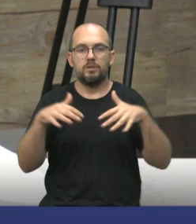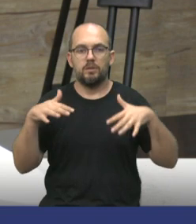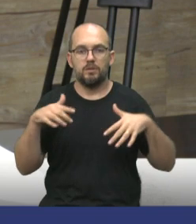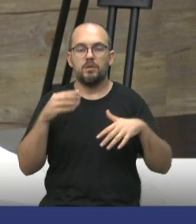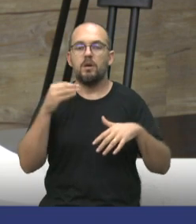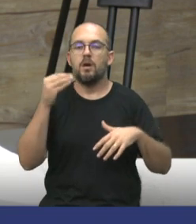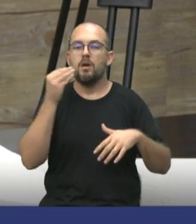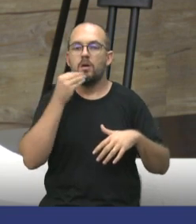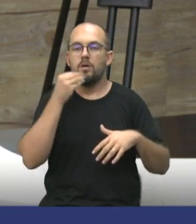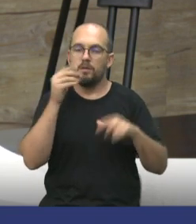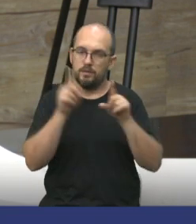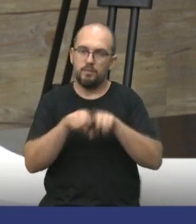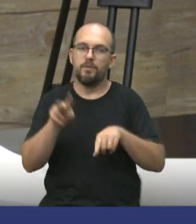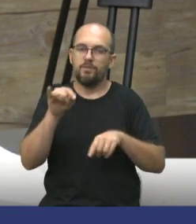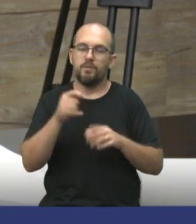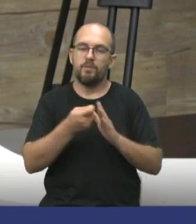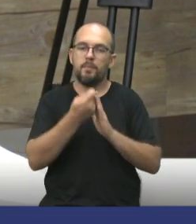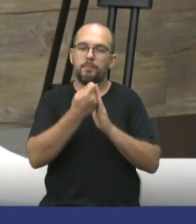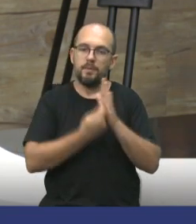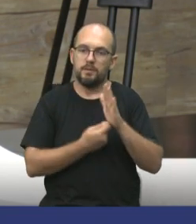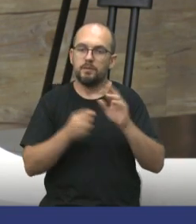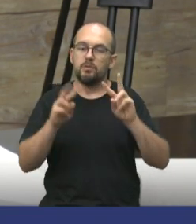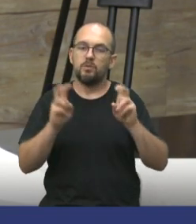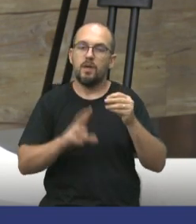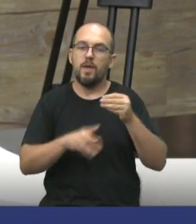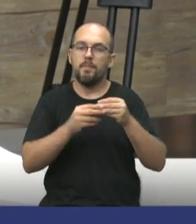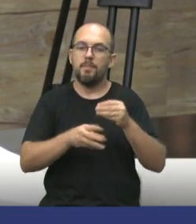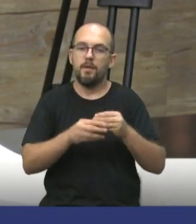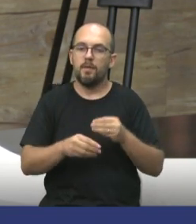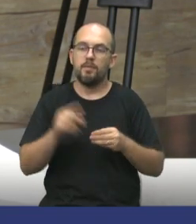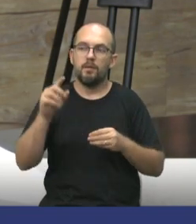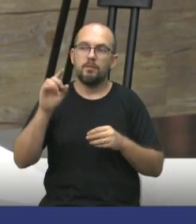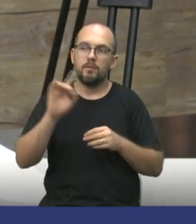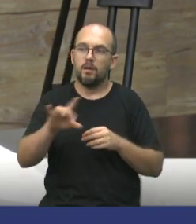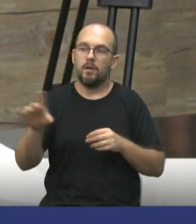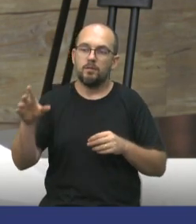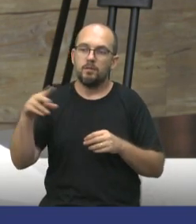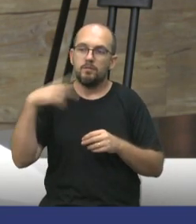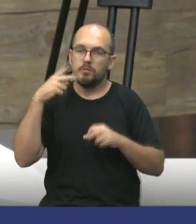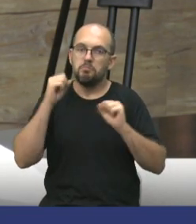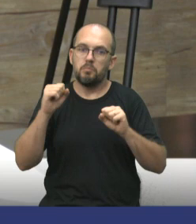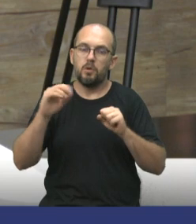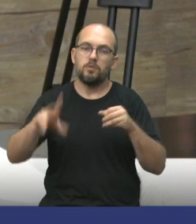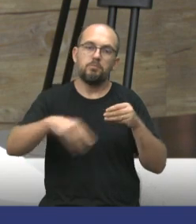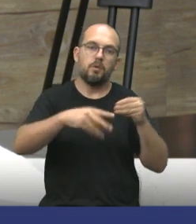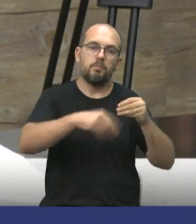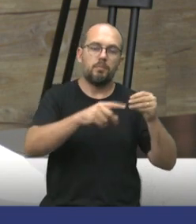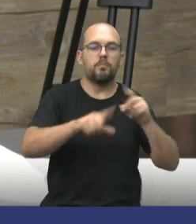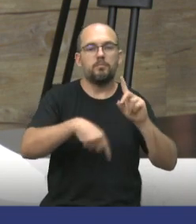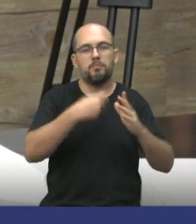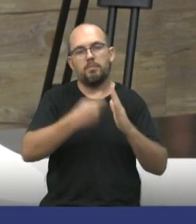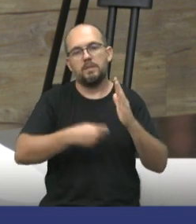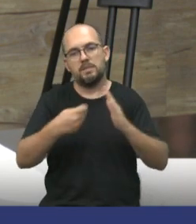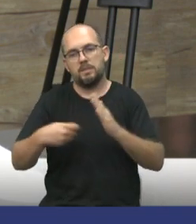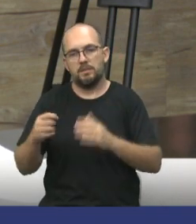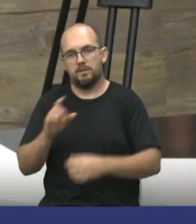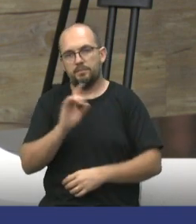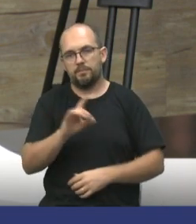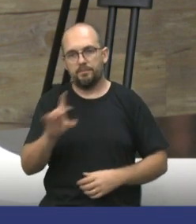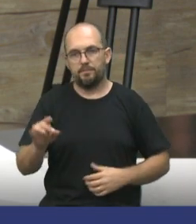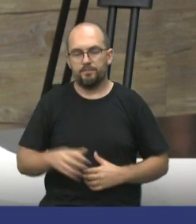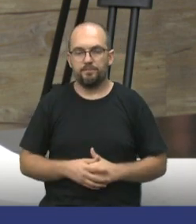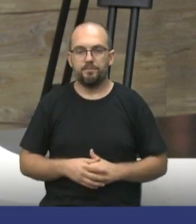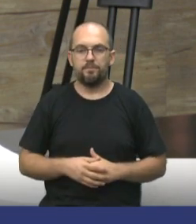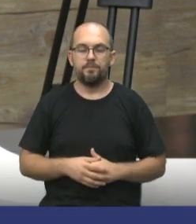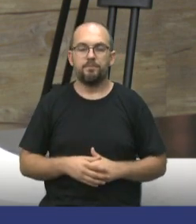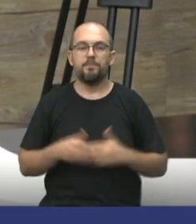que também emitirá seu parecer quanto às emendas que vierem a ser apresentadas pelos senhores vereadores. Ante o